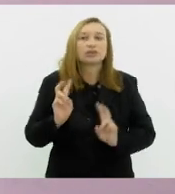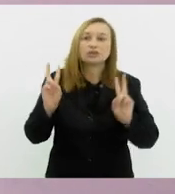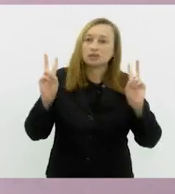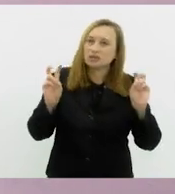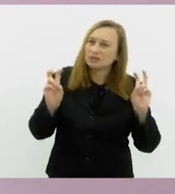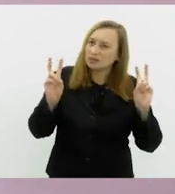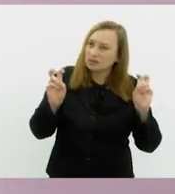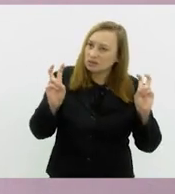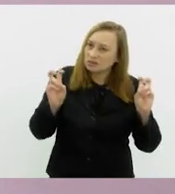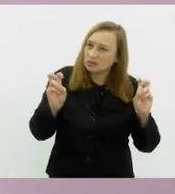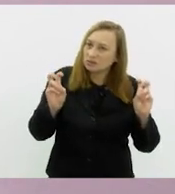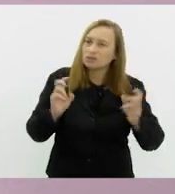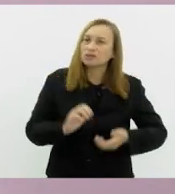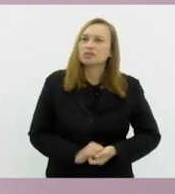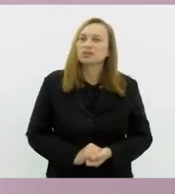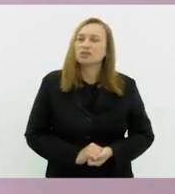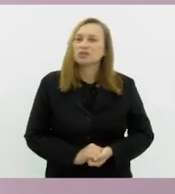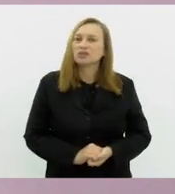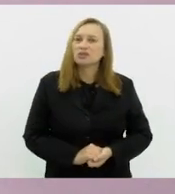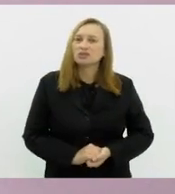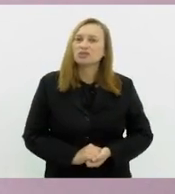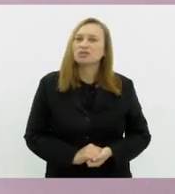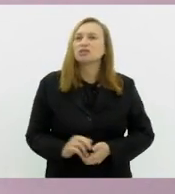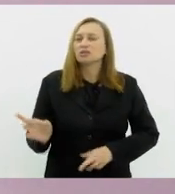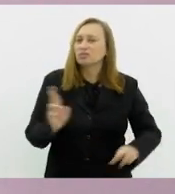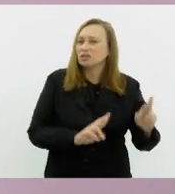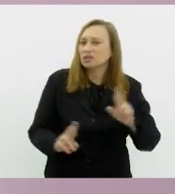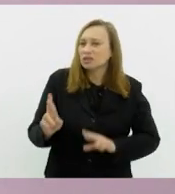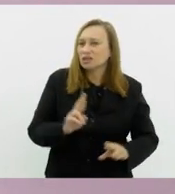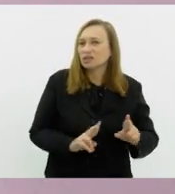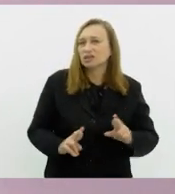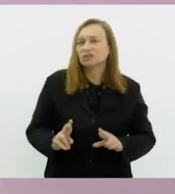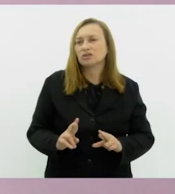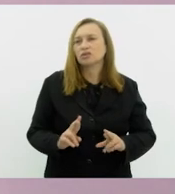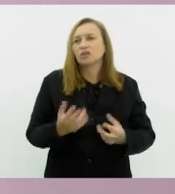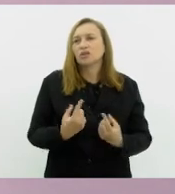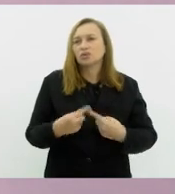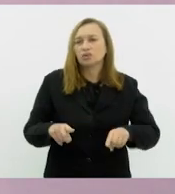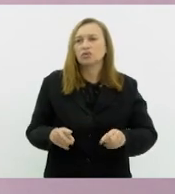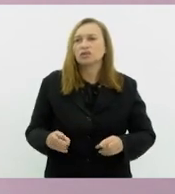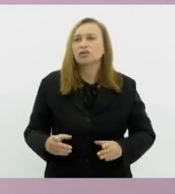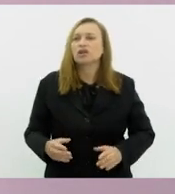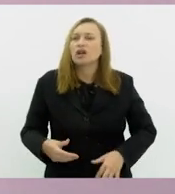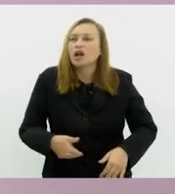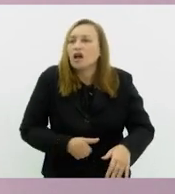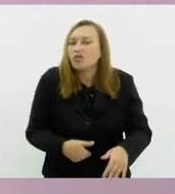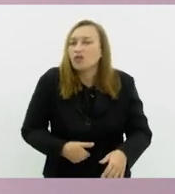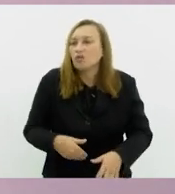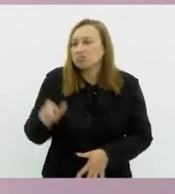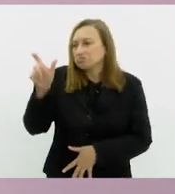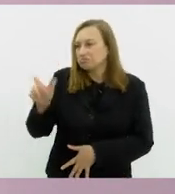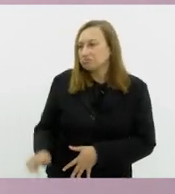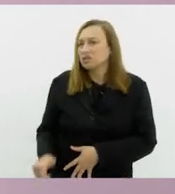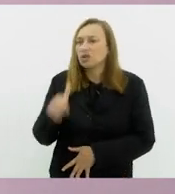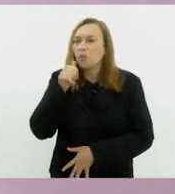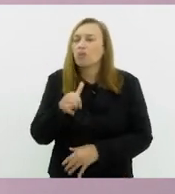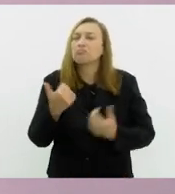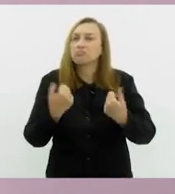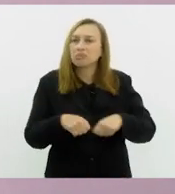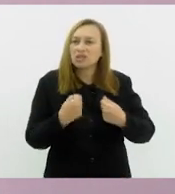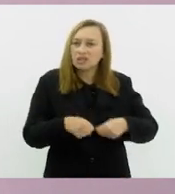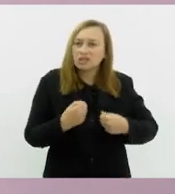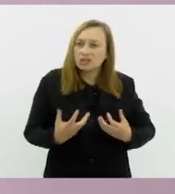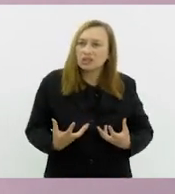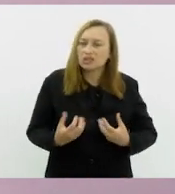situação extremamente preocupante com relação ao combate à fome, porque essa mulher, ela precisa receber